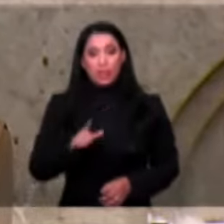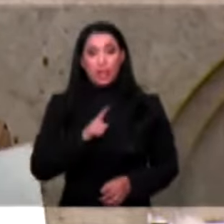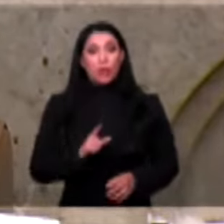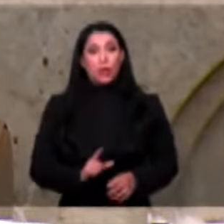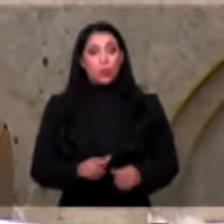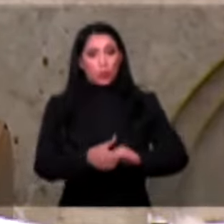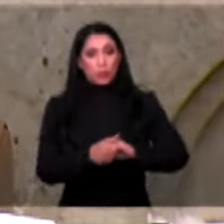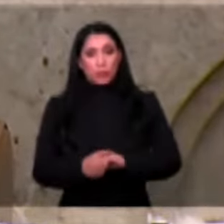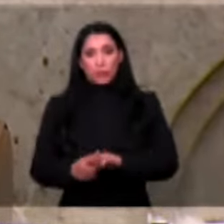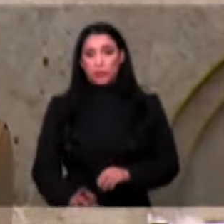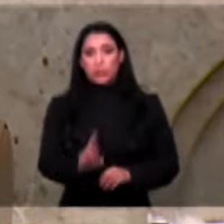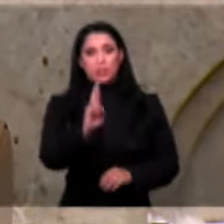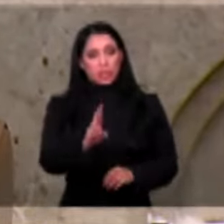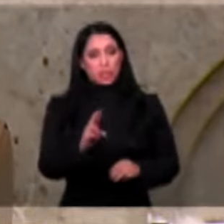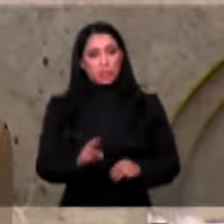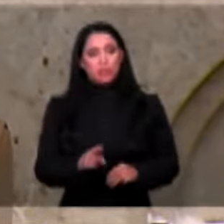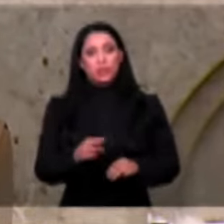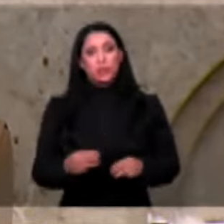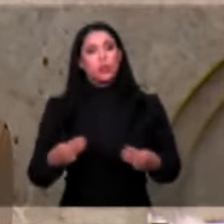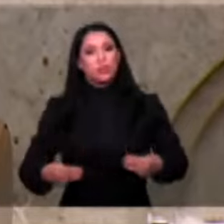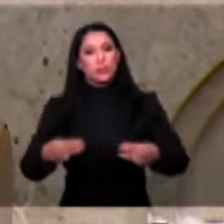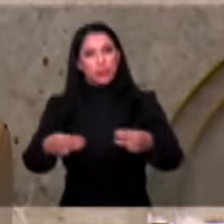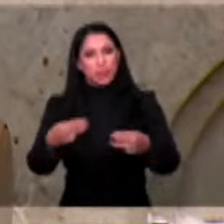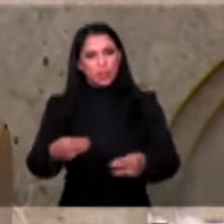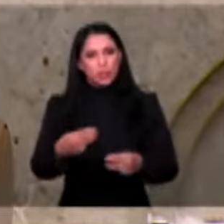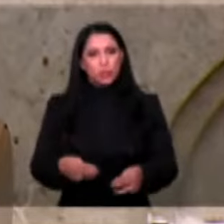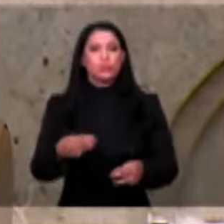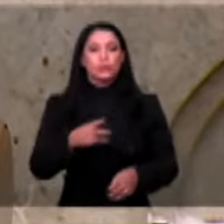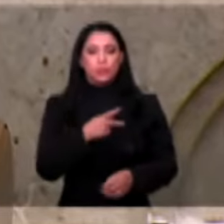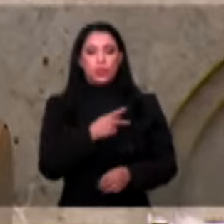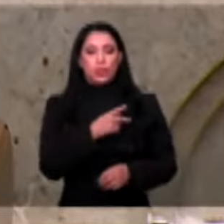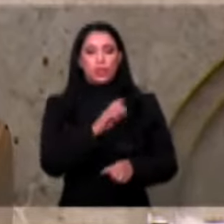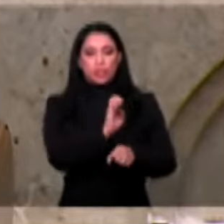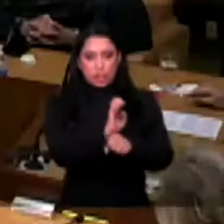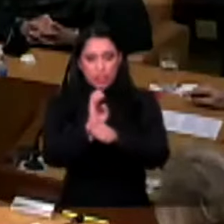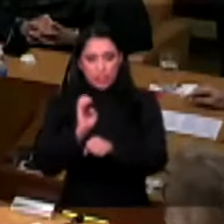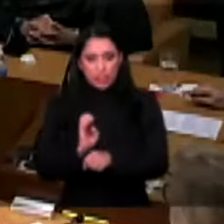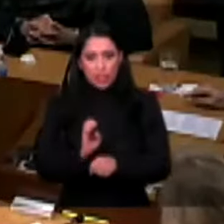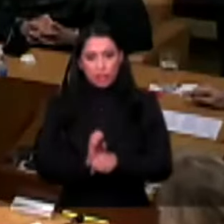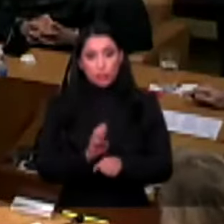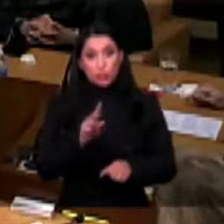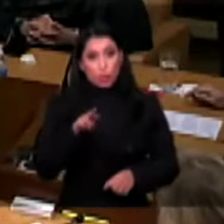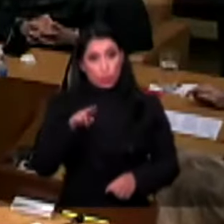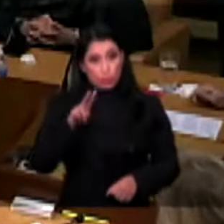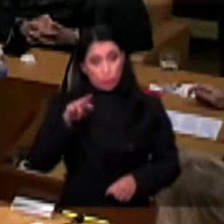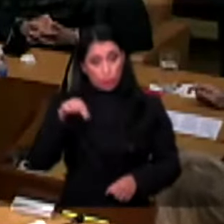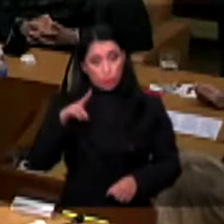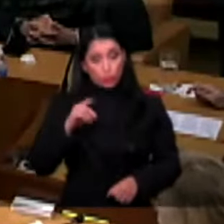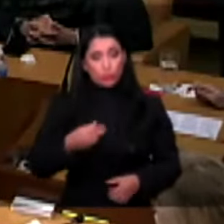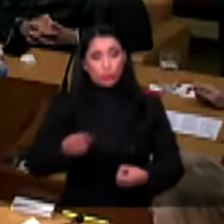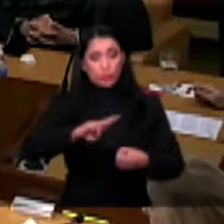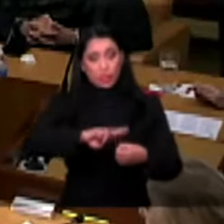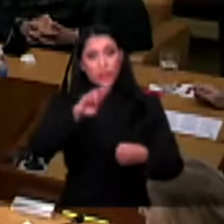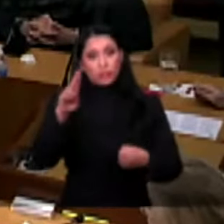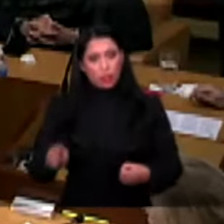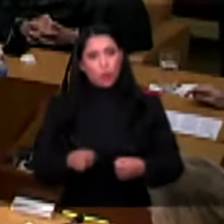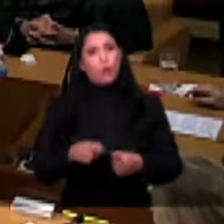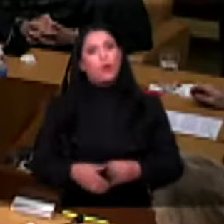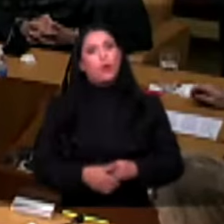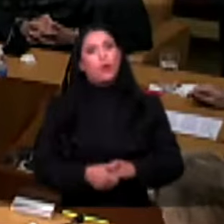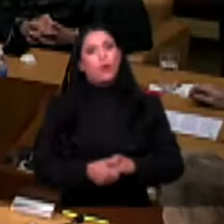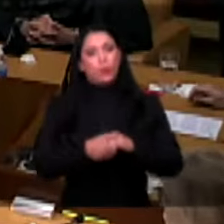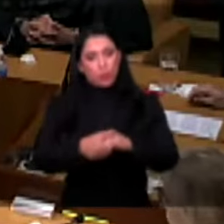os senhores ministros de Estado. O advogado-geral da União, ministro Bruno Bianco, na pessoa de quem cumprimento os membros